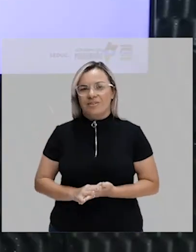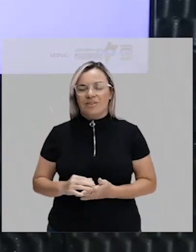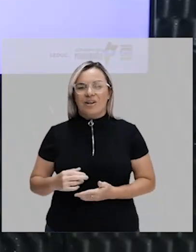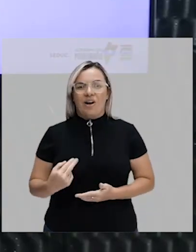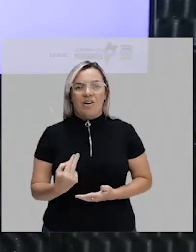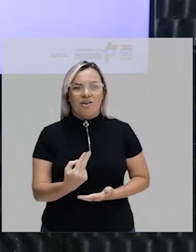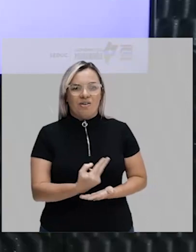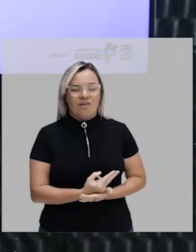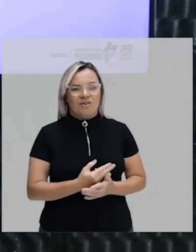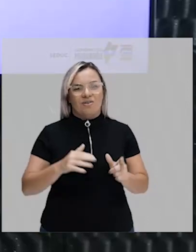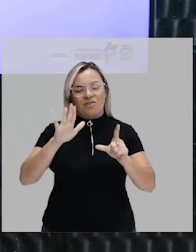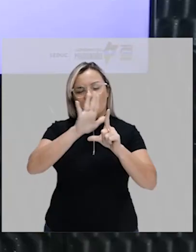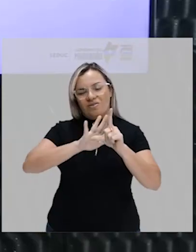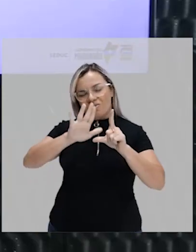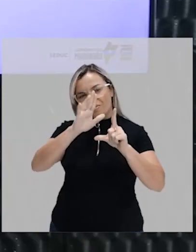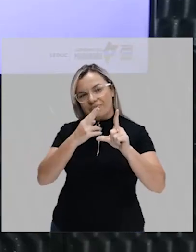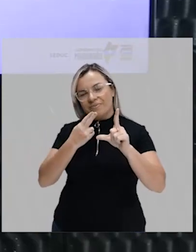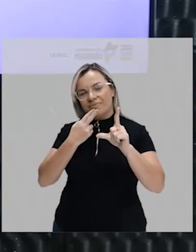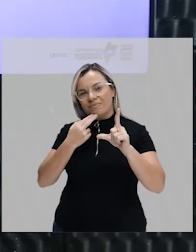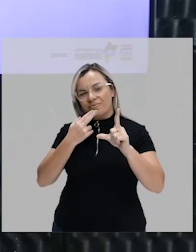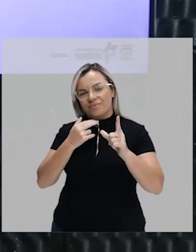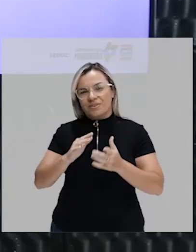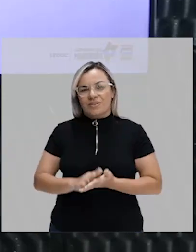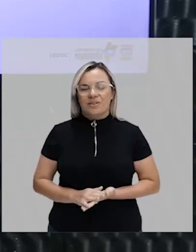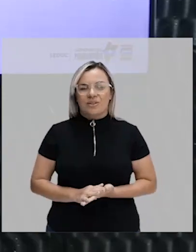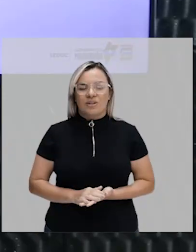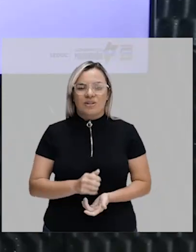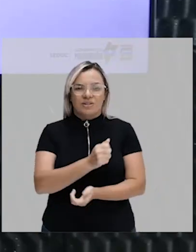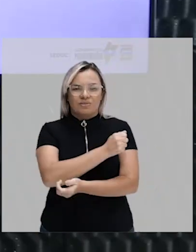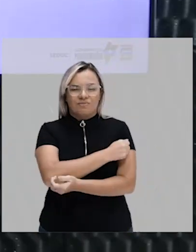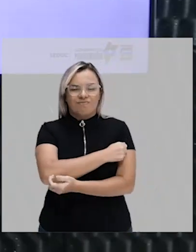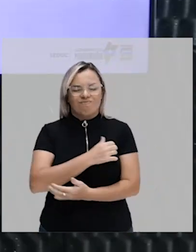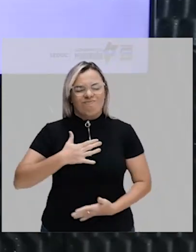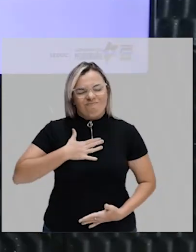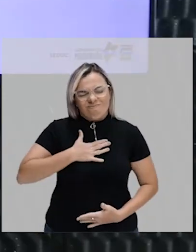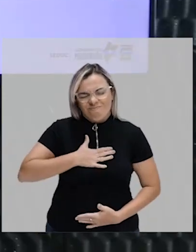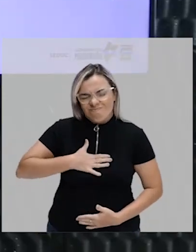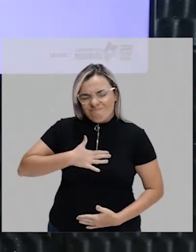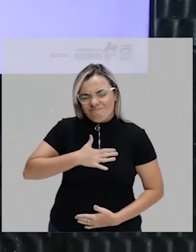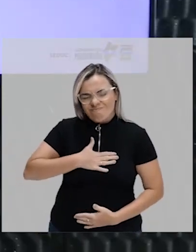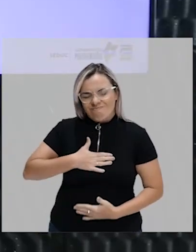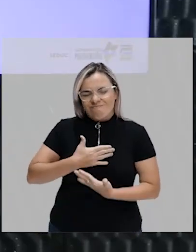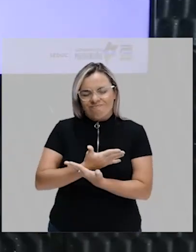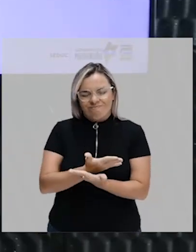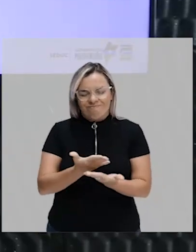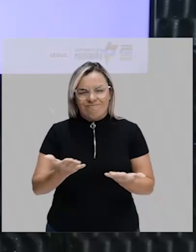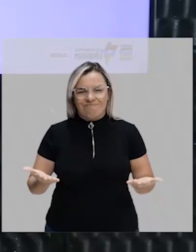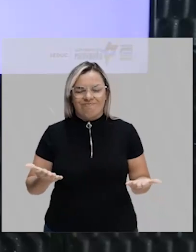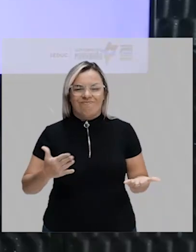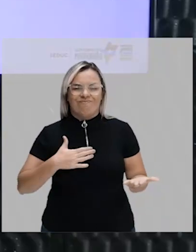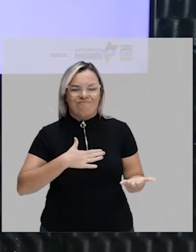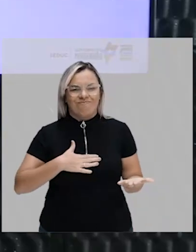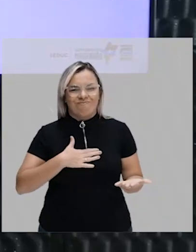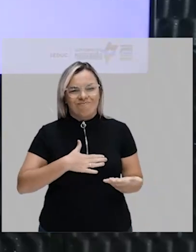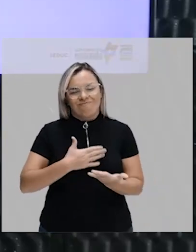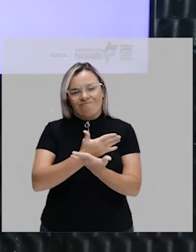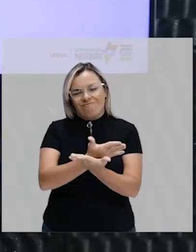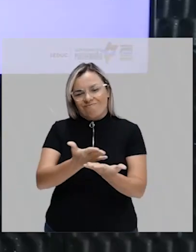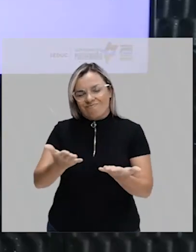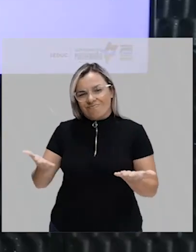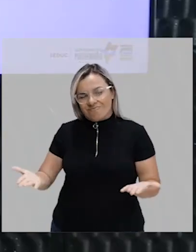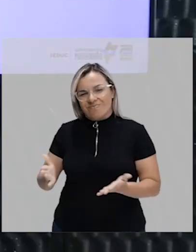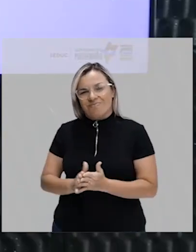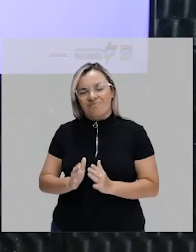nossa plataforma Gonçalves Dias. Galera, é um prazer imenso, inenarrável estar aqui com